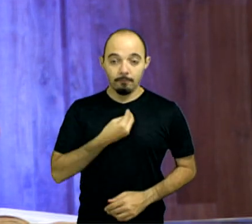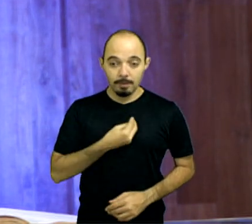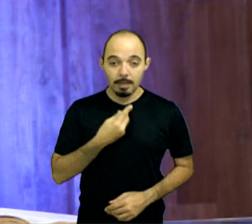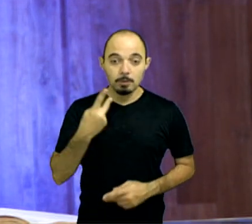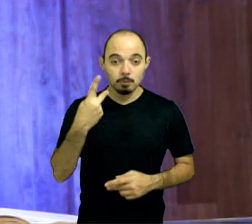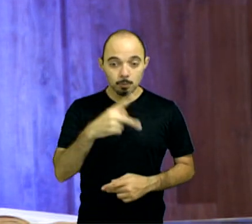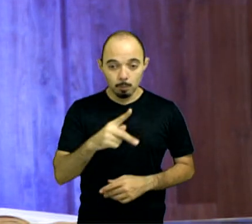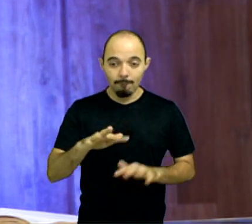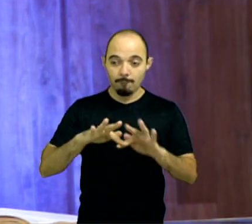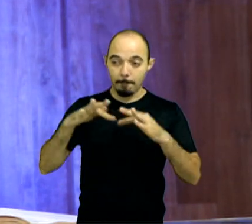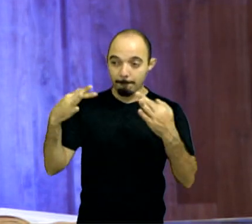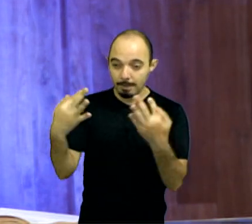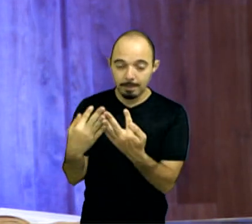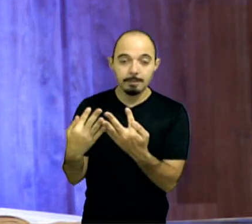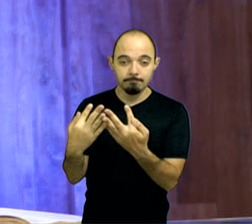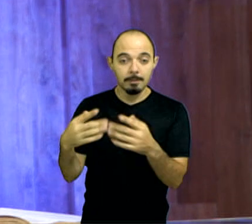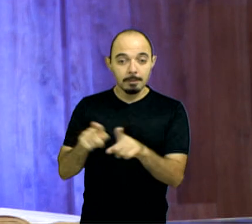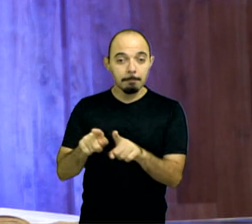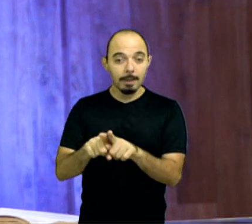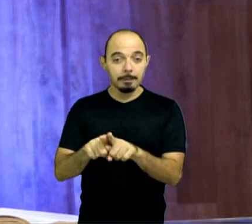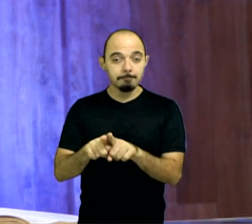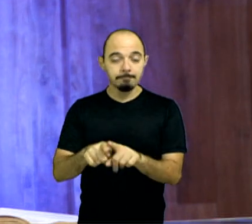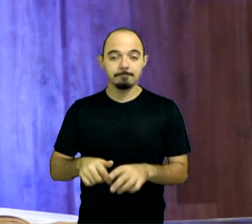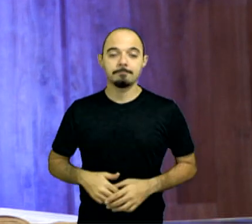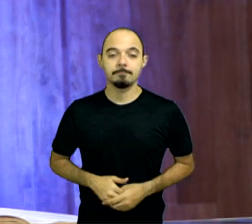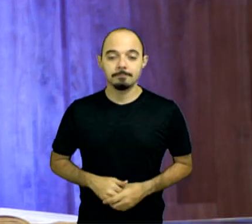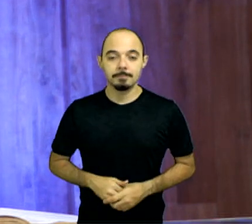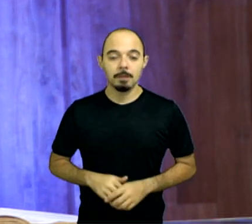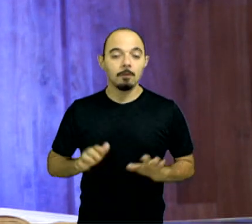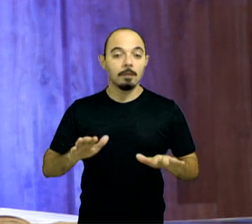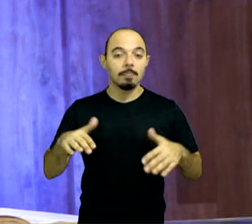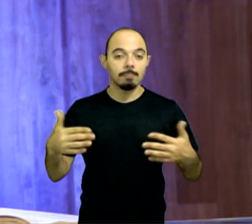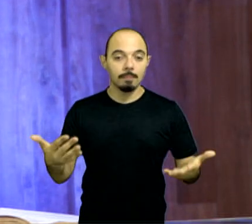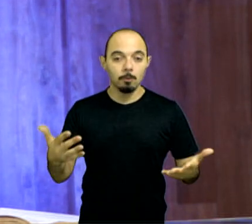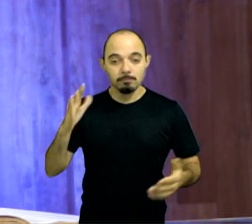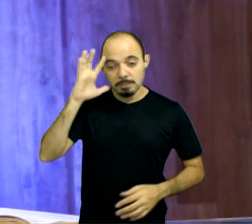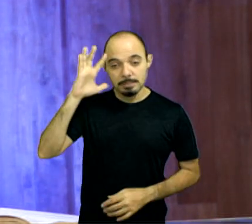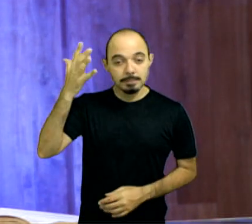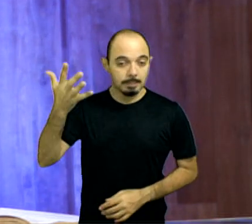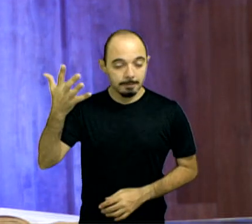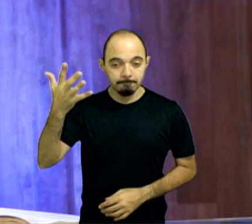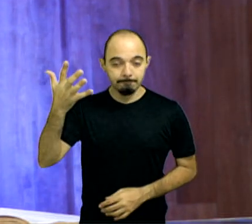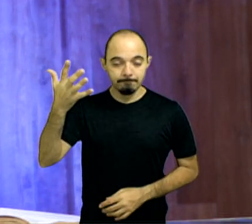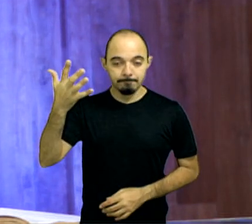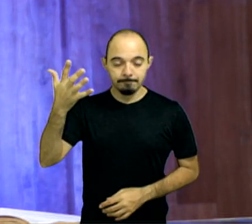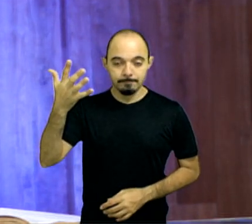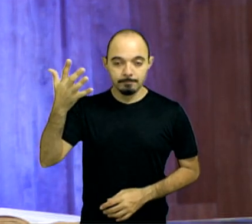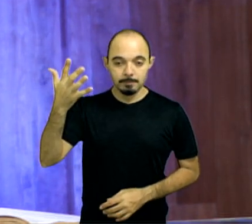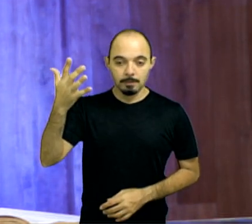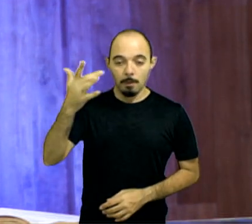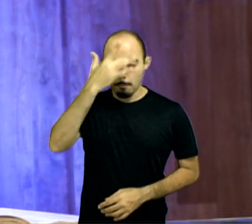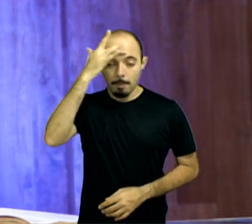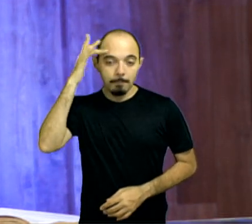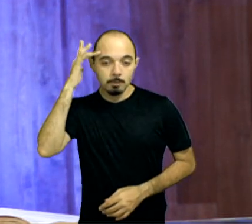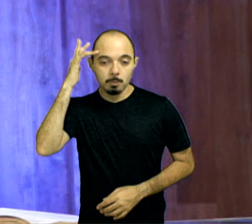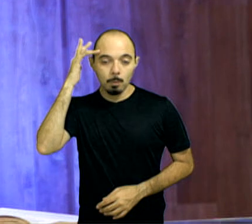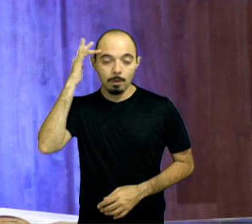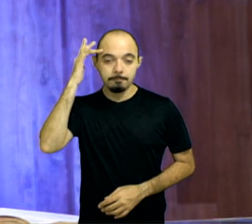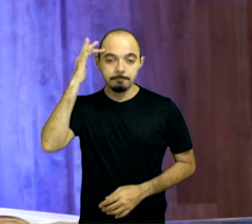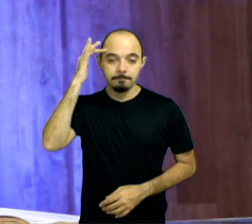família, né? Como eu estava dizendo agora há pouco, são decisões. Um camarada decide ser safado,